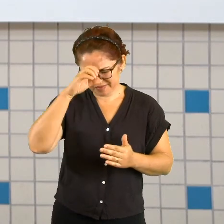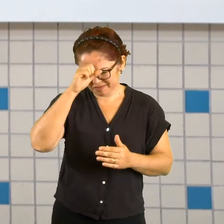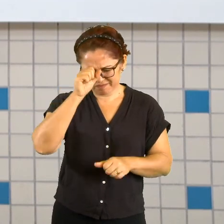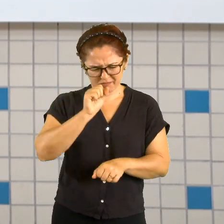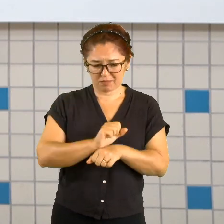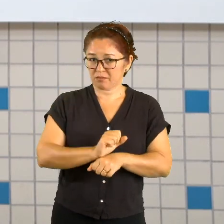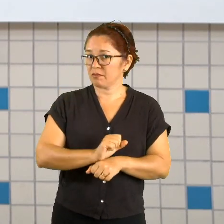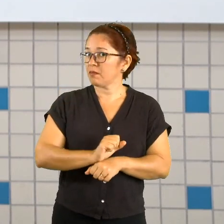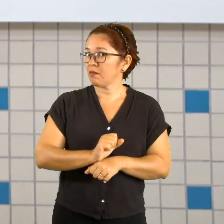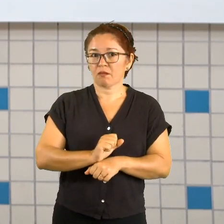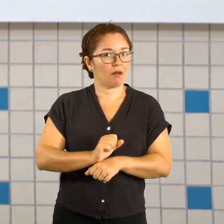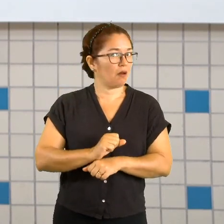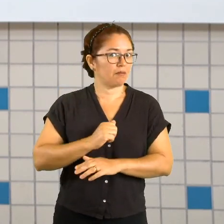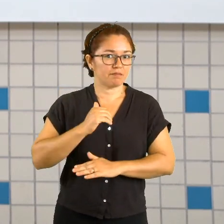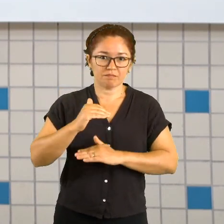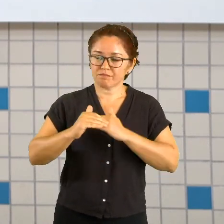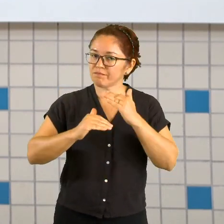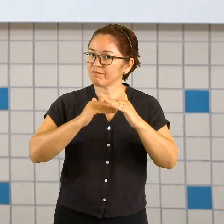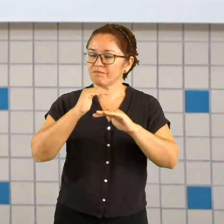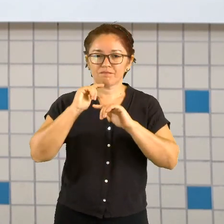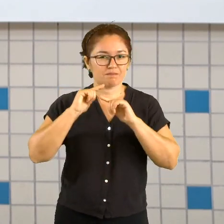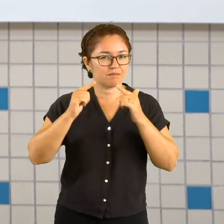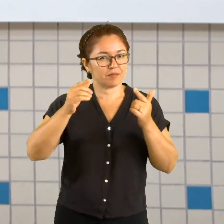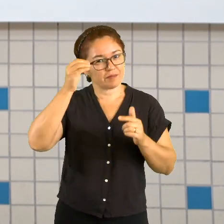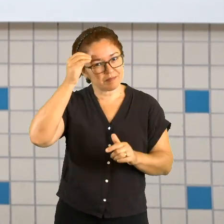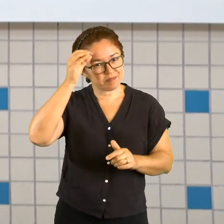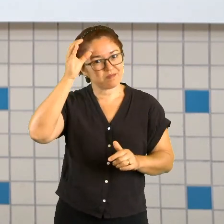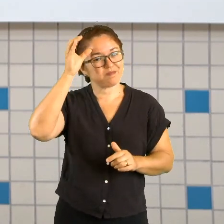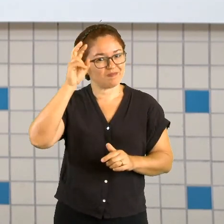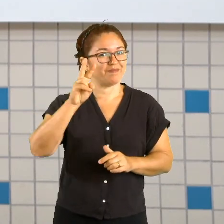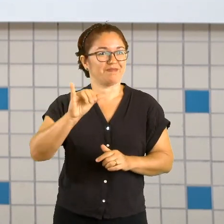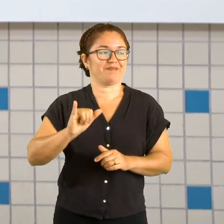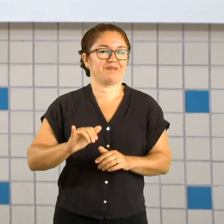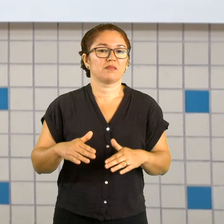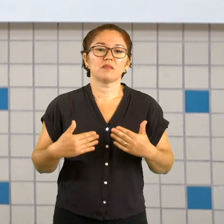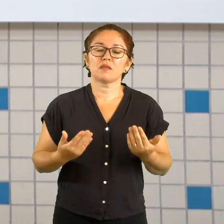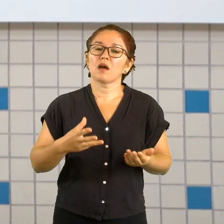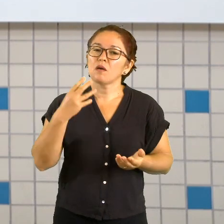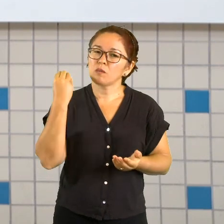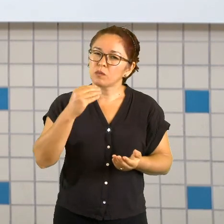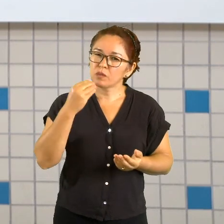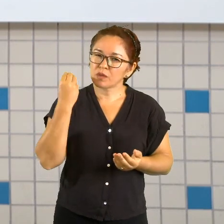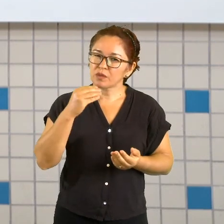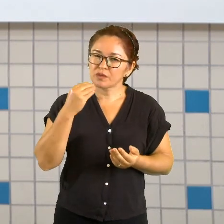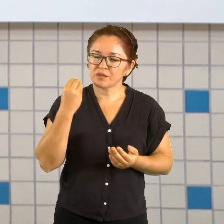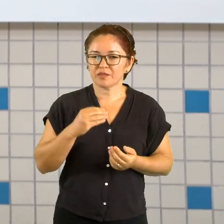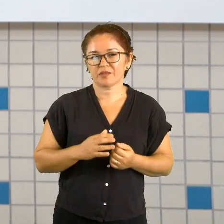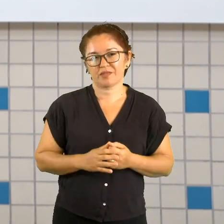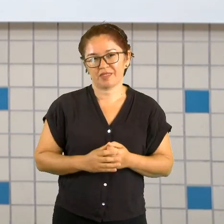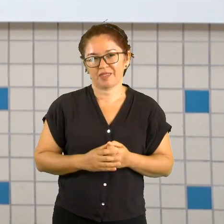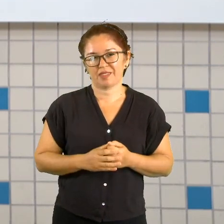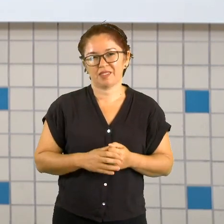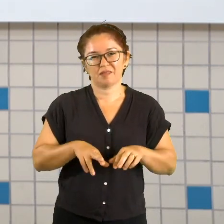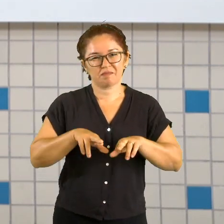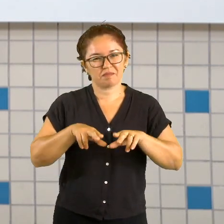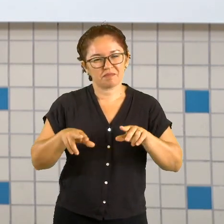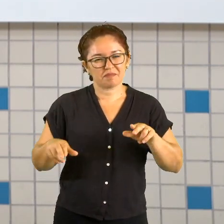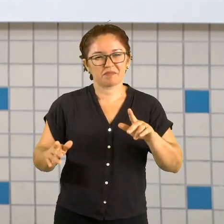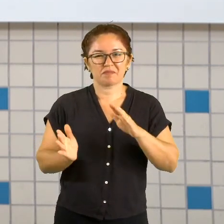deixemos de crescer e adquirir mais conhecimentos. Então, aproveitem as ferramentas que vocês têm, as